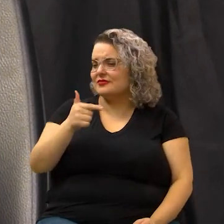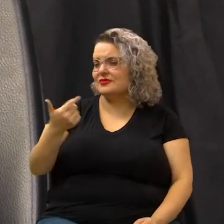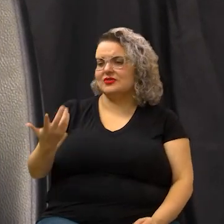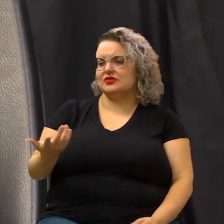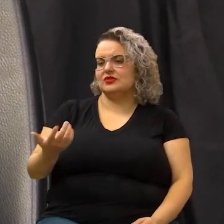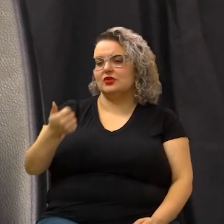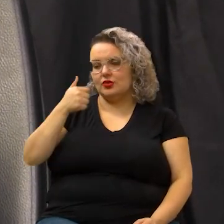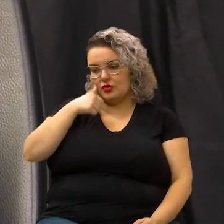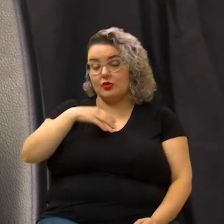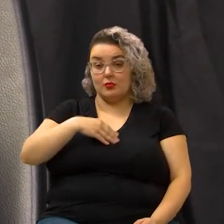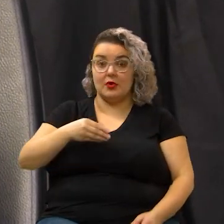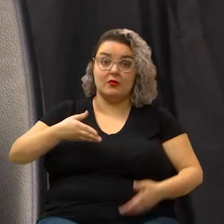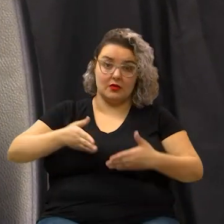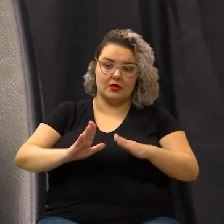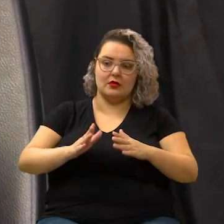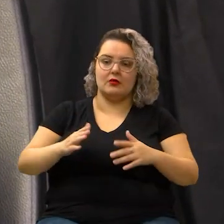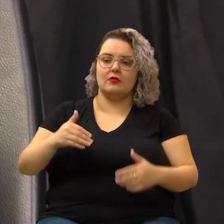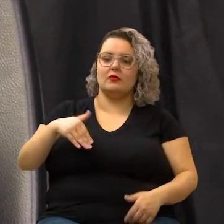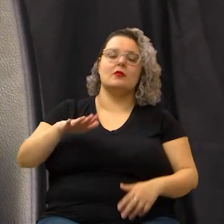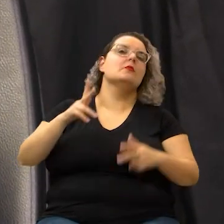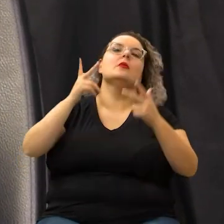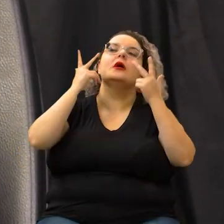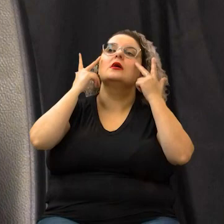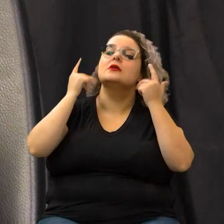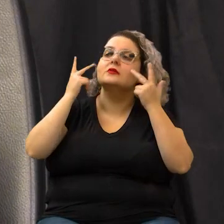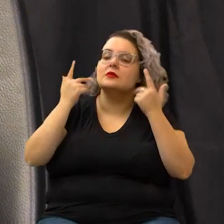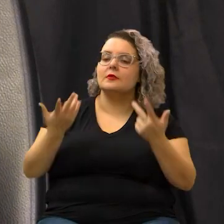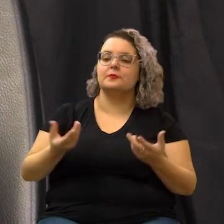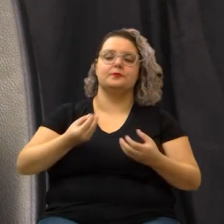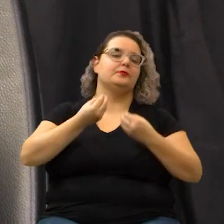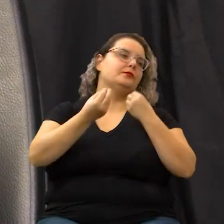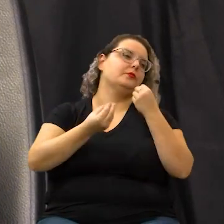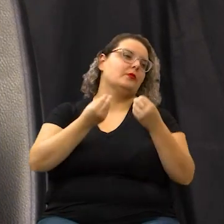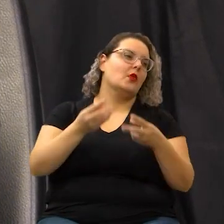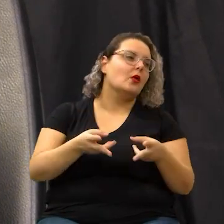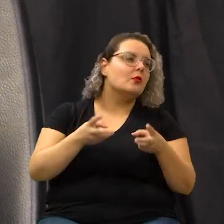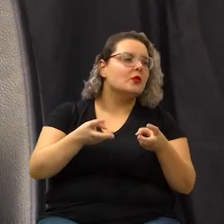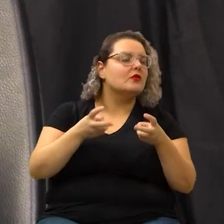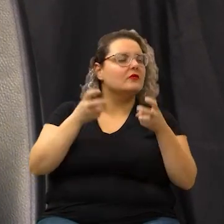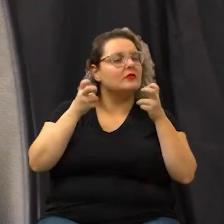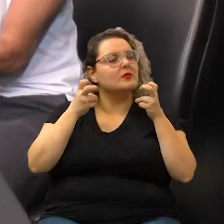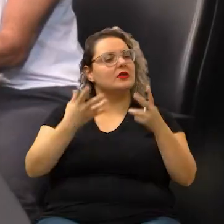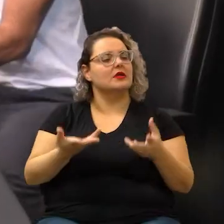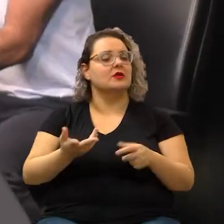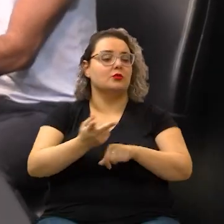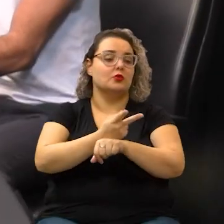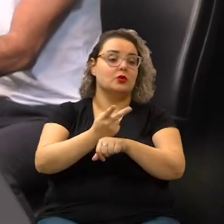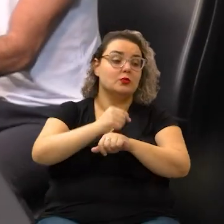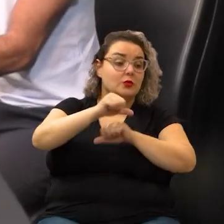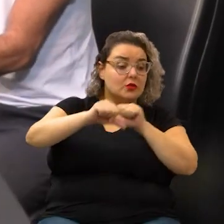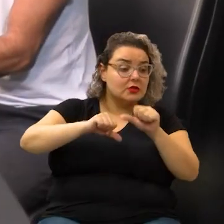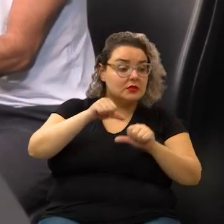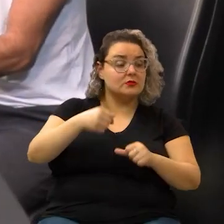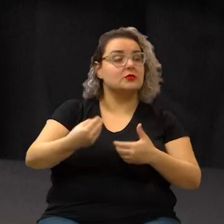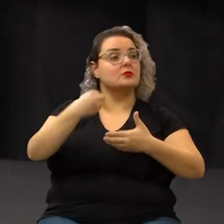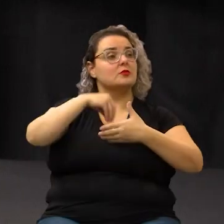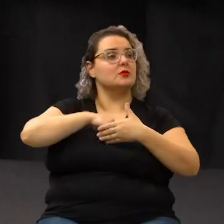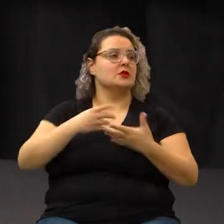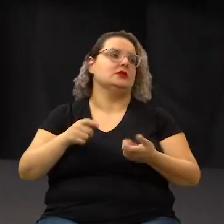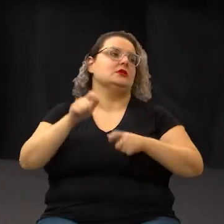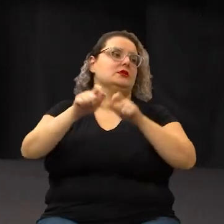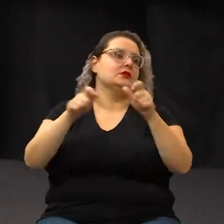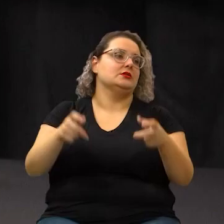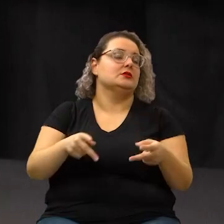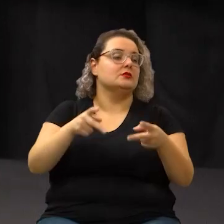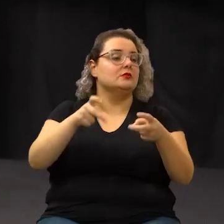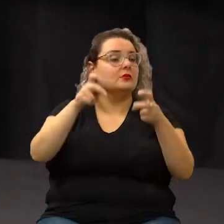tinha essa... Hoje, né, com a minha filha depois nasceu, foi mais tranquilo. Como que você foi percebendo isso, buscando essa